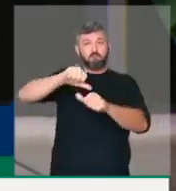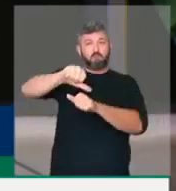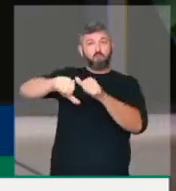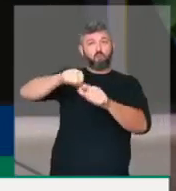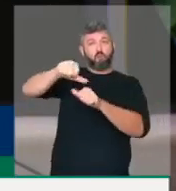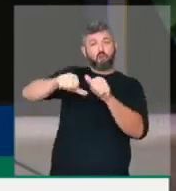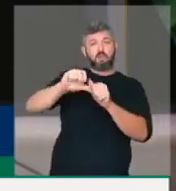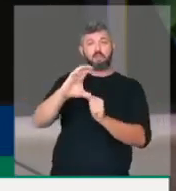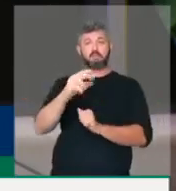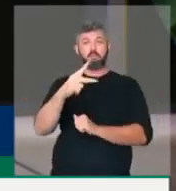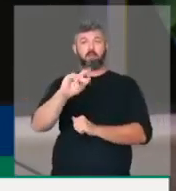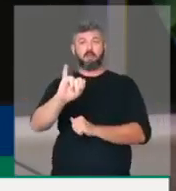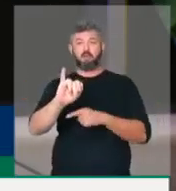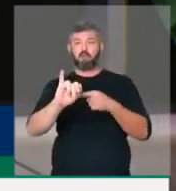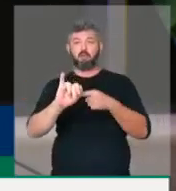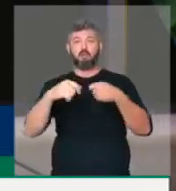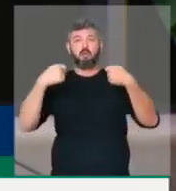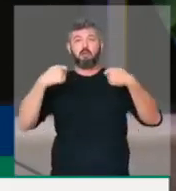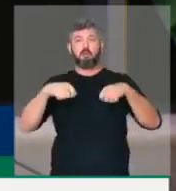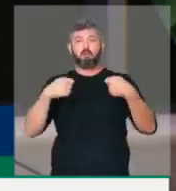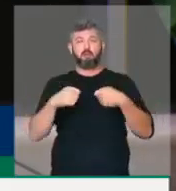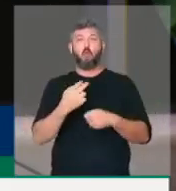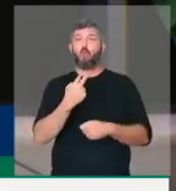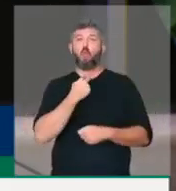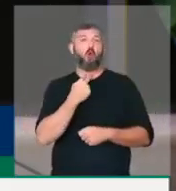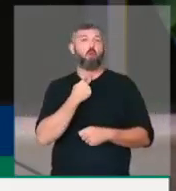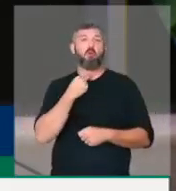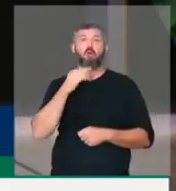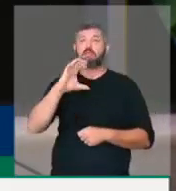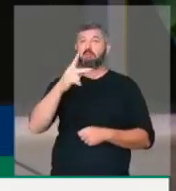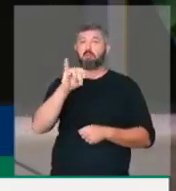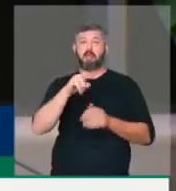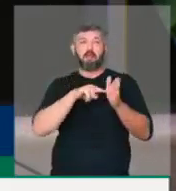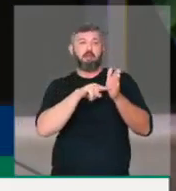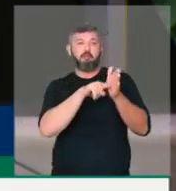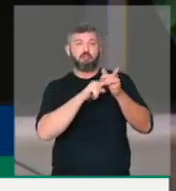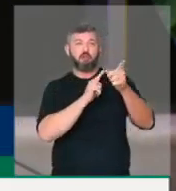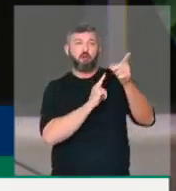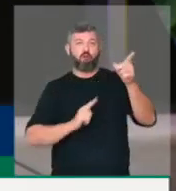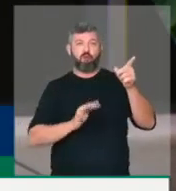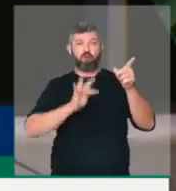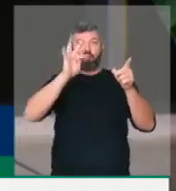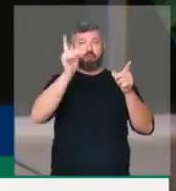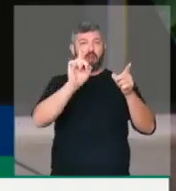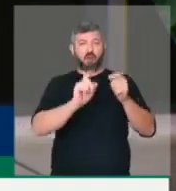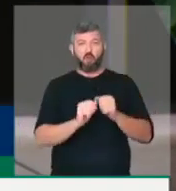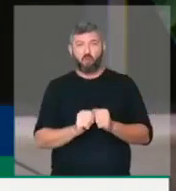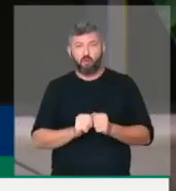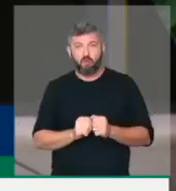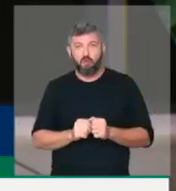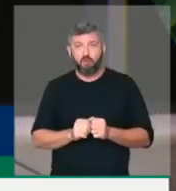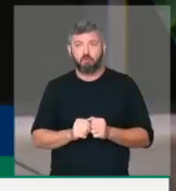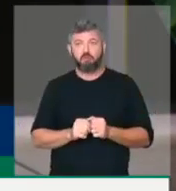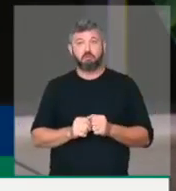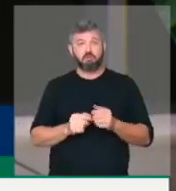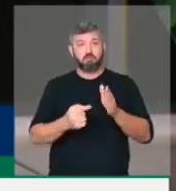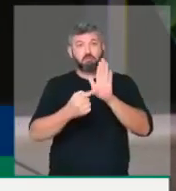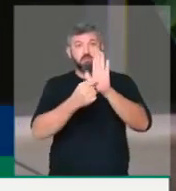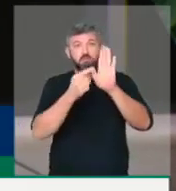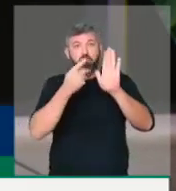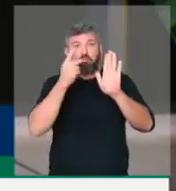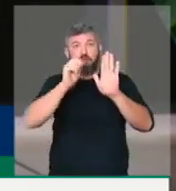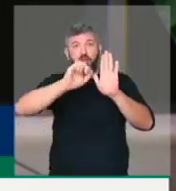de uma CPI. É necessário não deixar aquela CPI investigar o seu governo. Ele diz isso está exposto, deputado